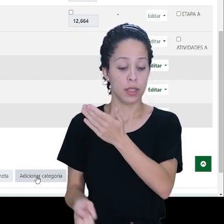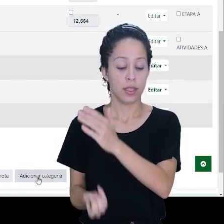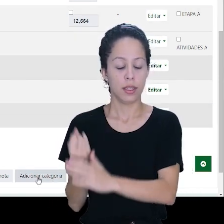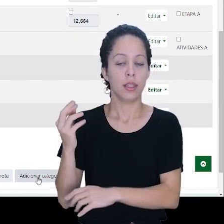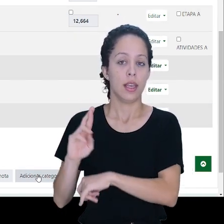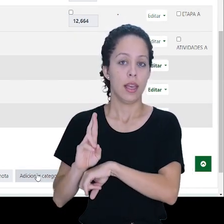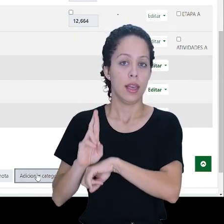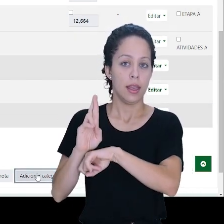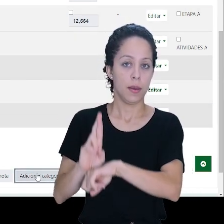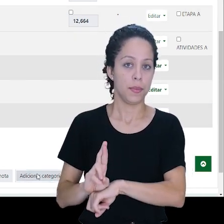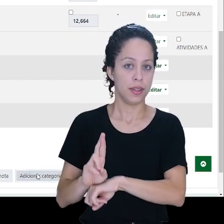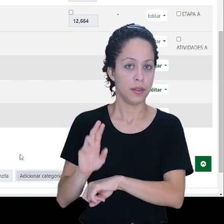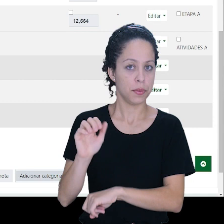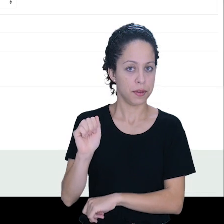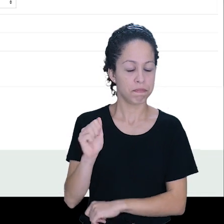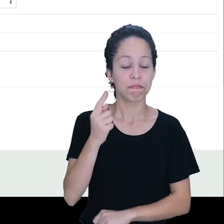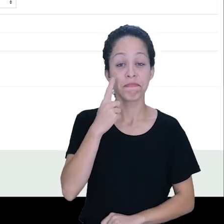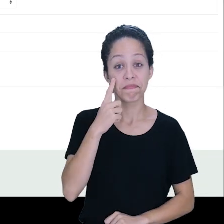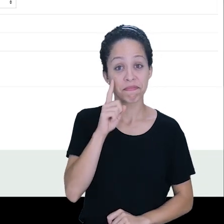a